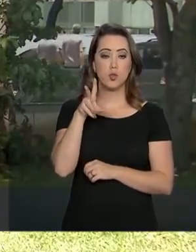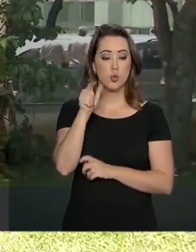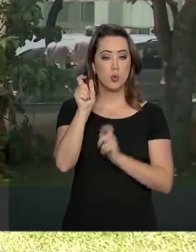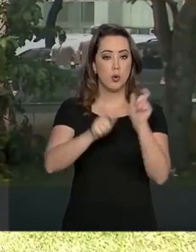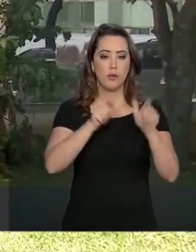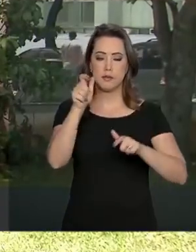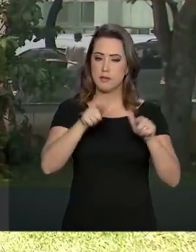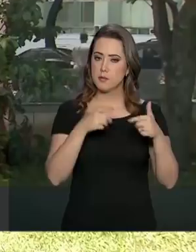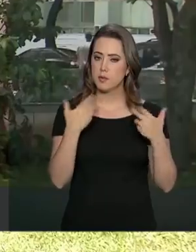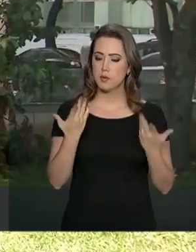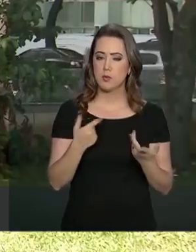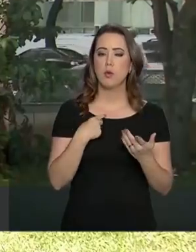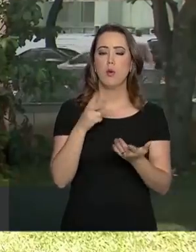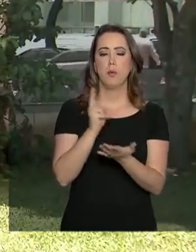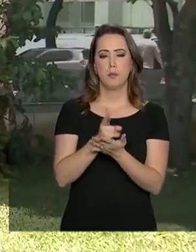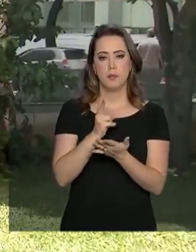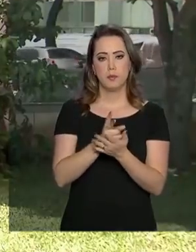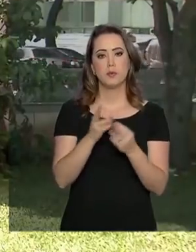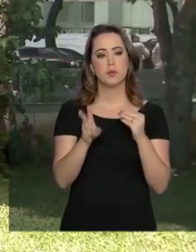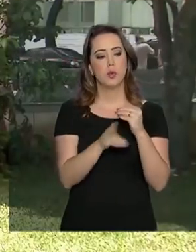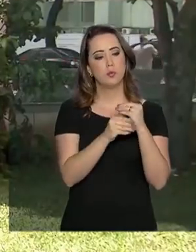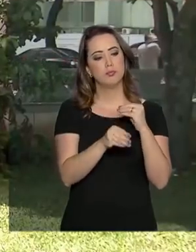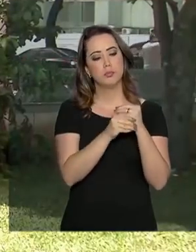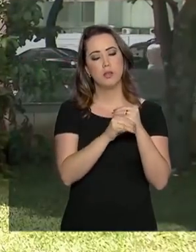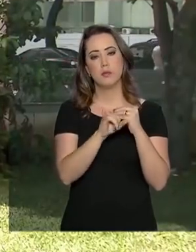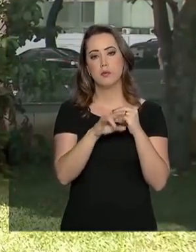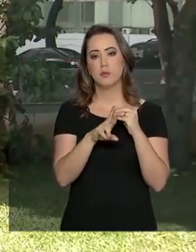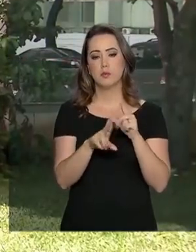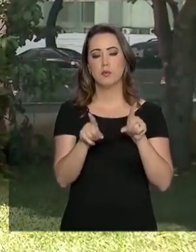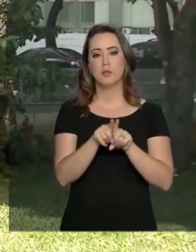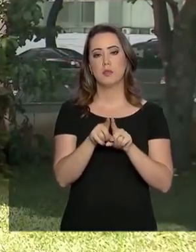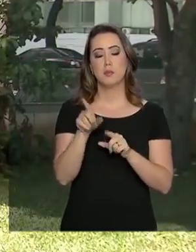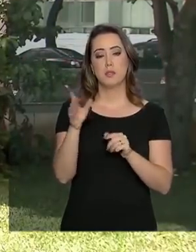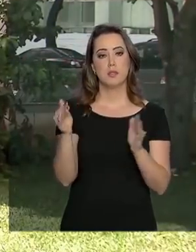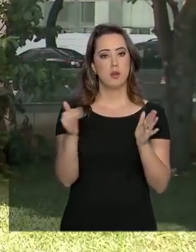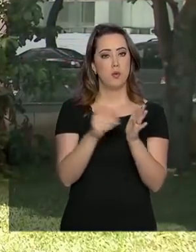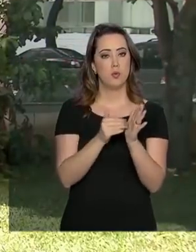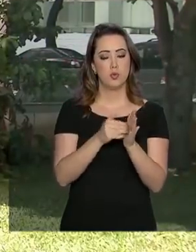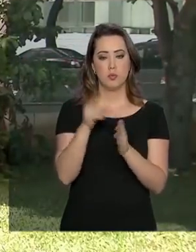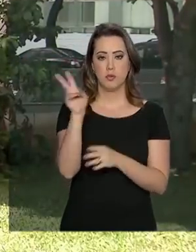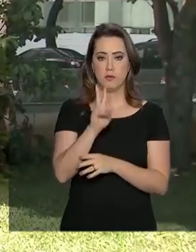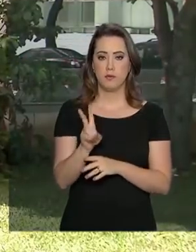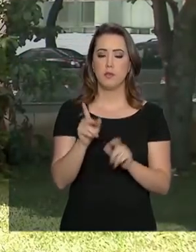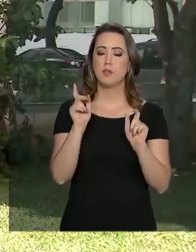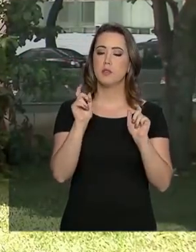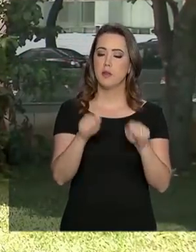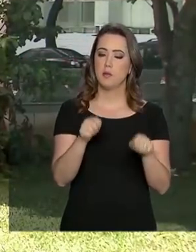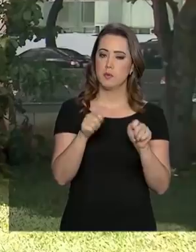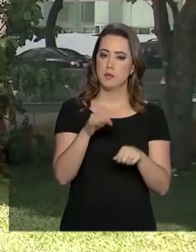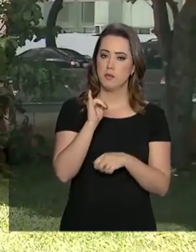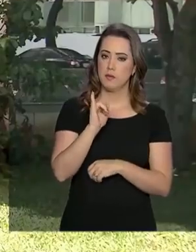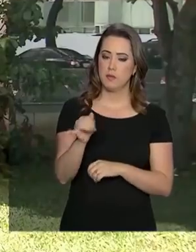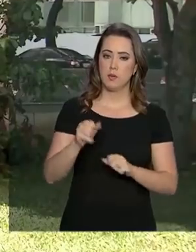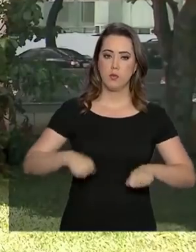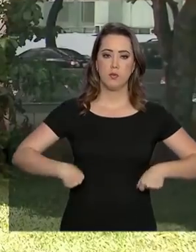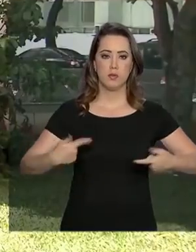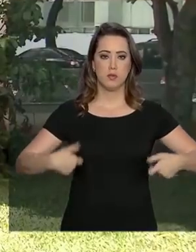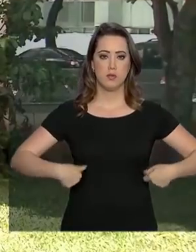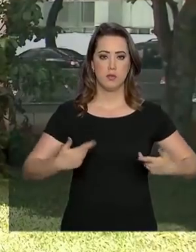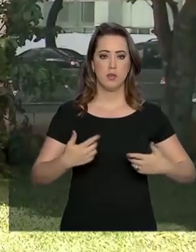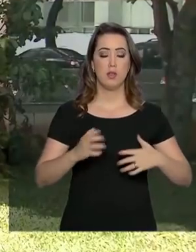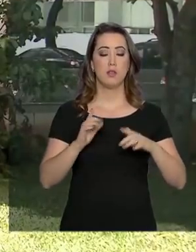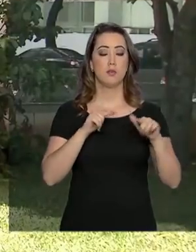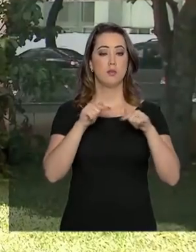os dependentes incluídos na declaração. Também será a última vez que vai ser possível declarar os gastos com